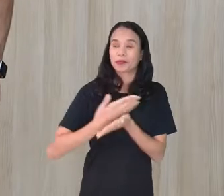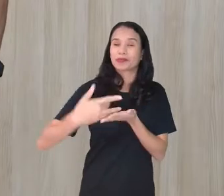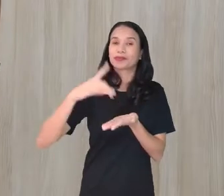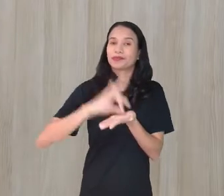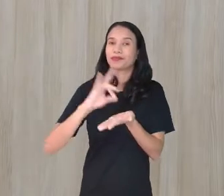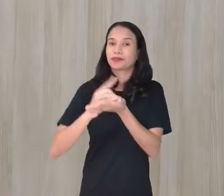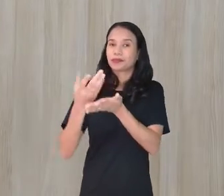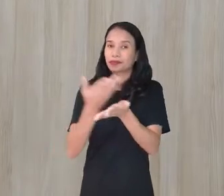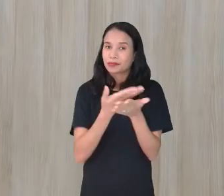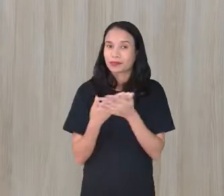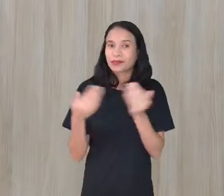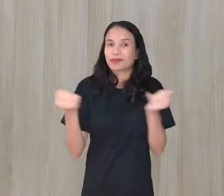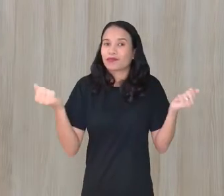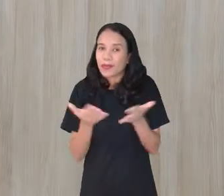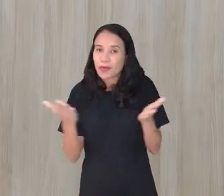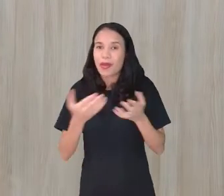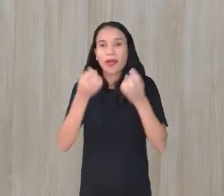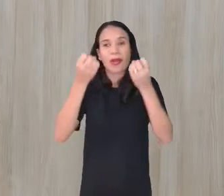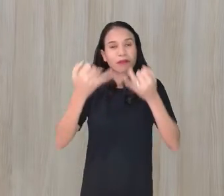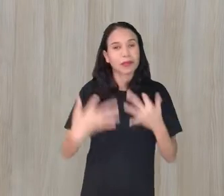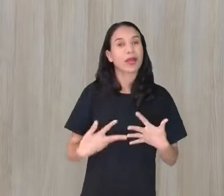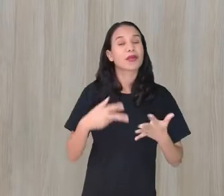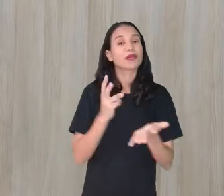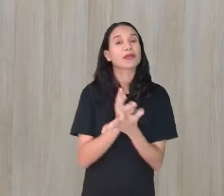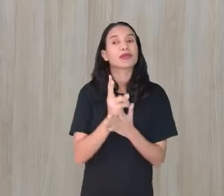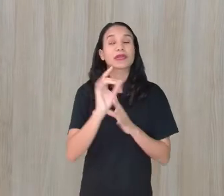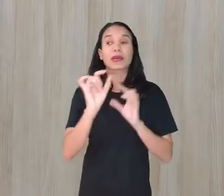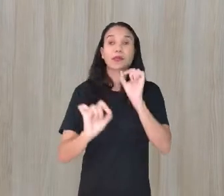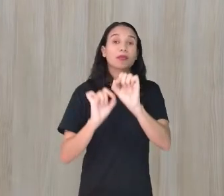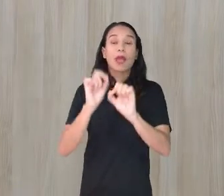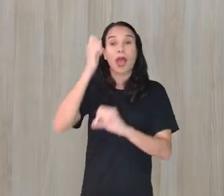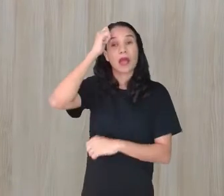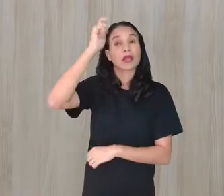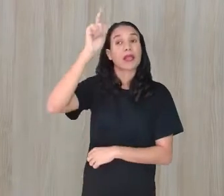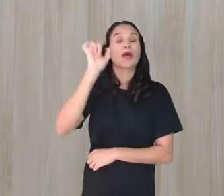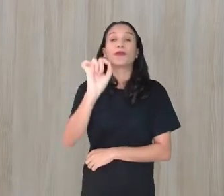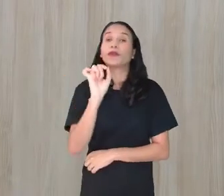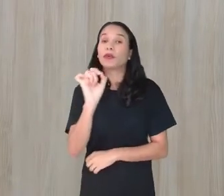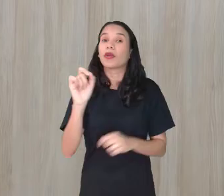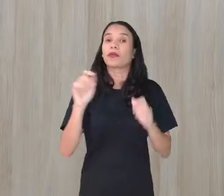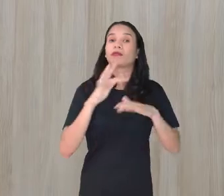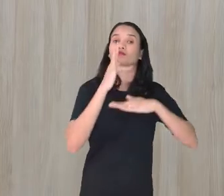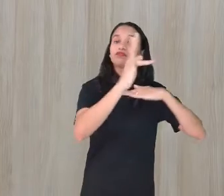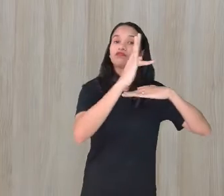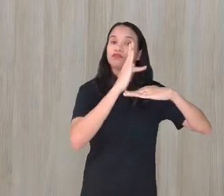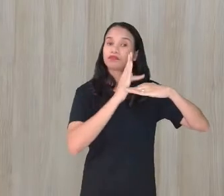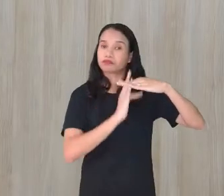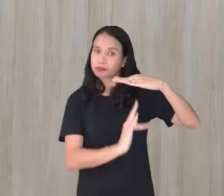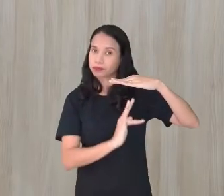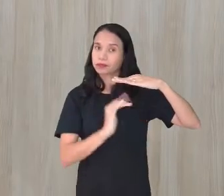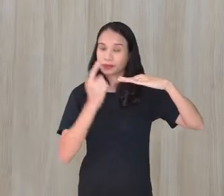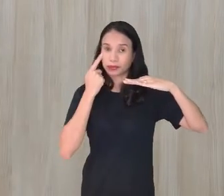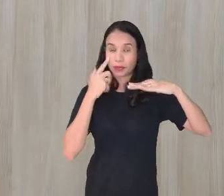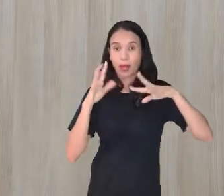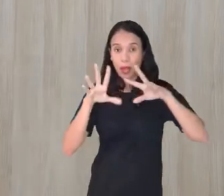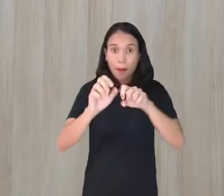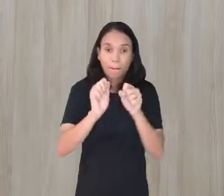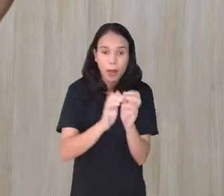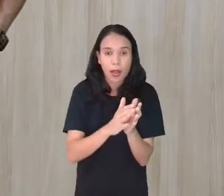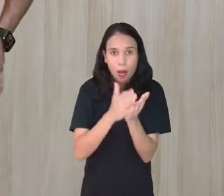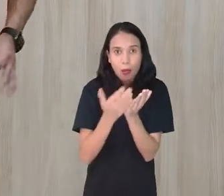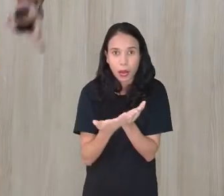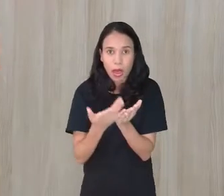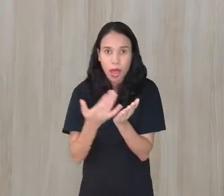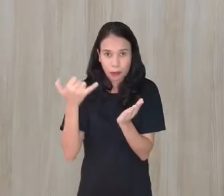a nossa aula de hoje falando sempre dessa ideia aí da fração, beleza? Então, pega teu caderno, pega